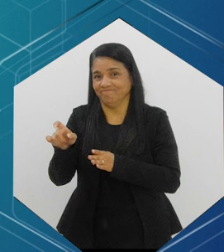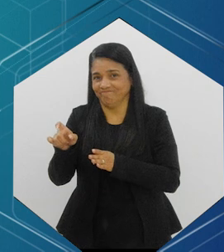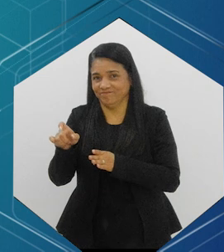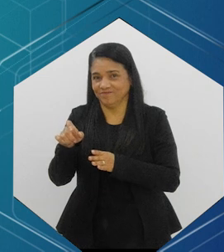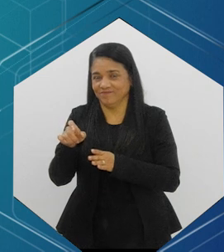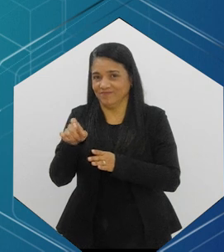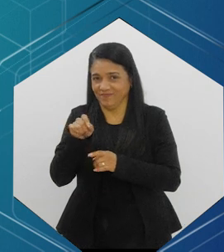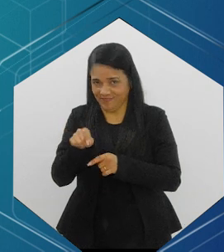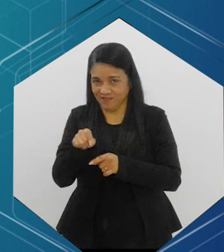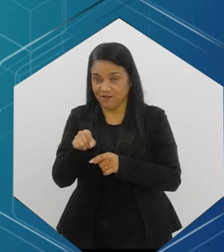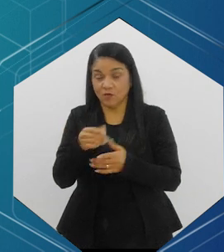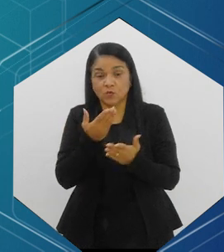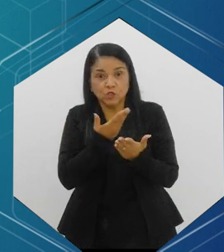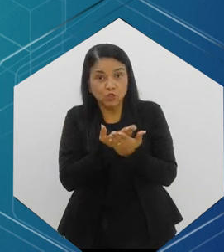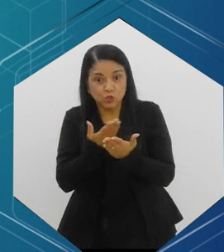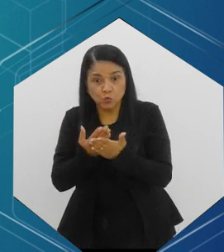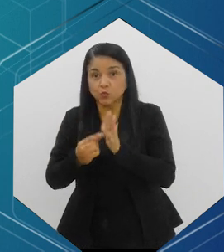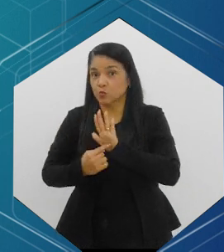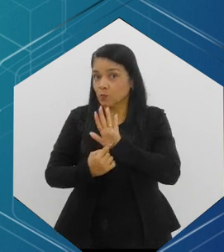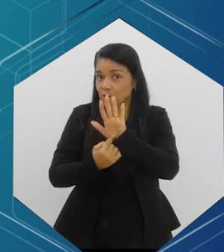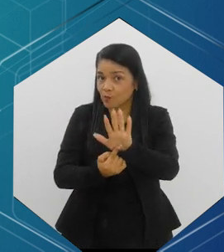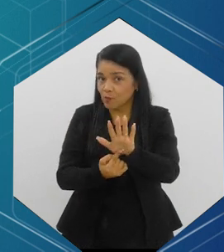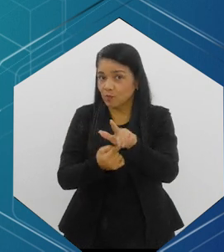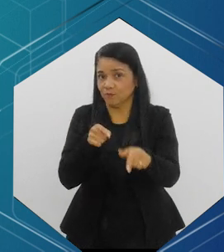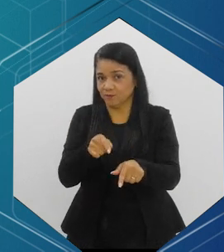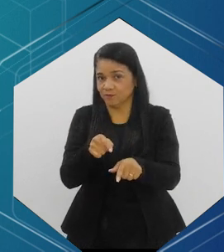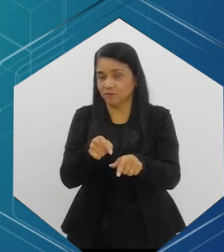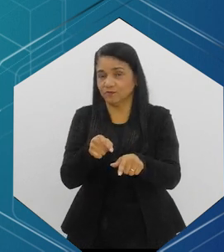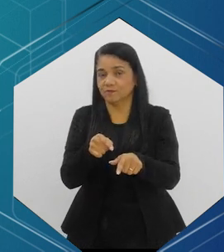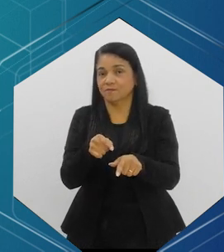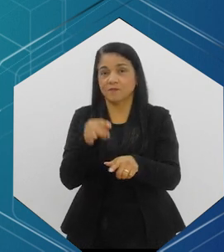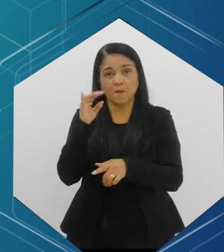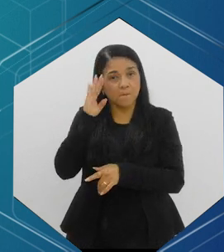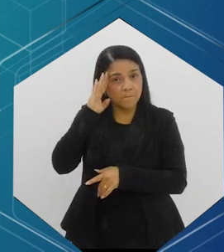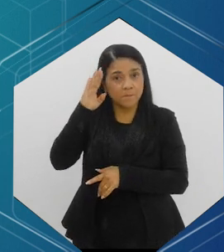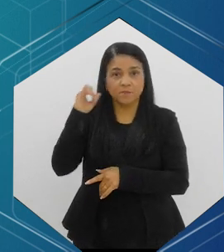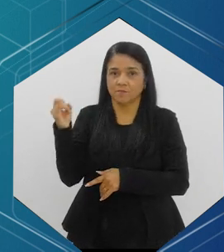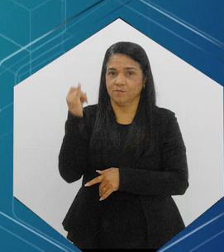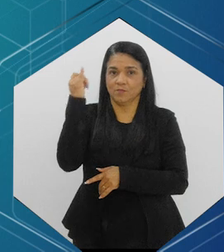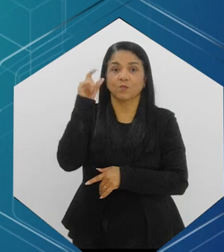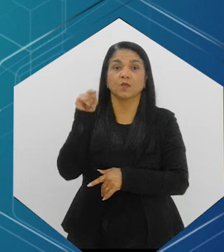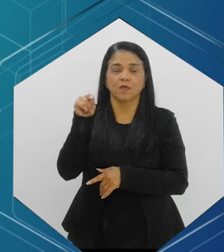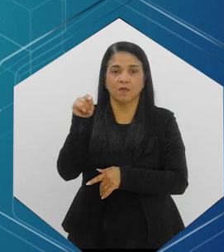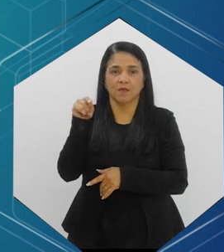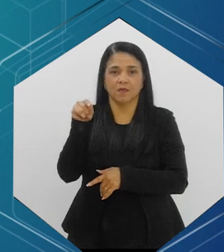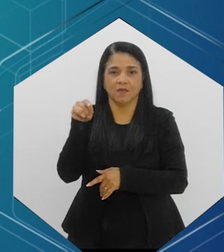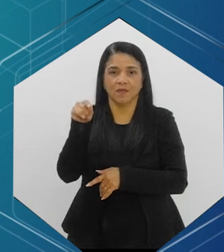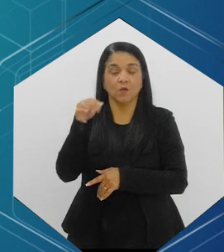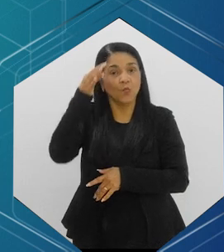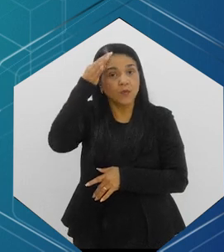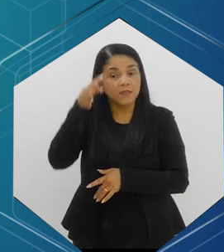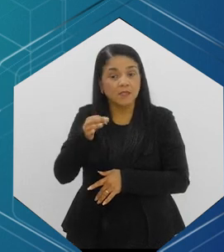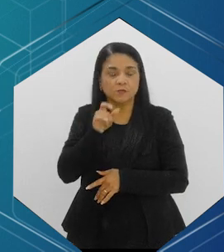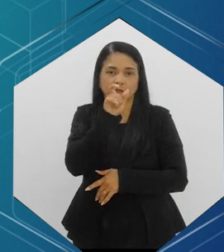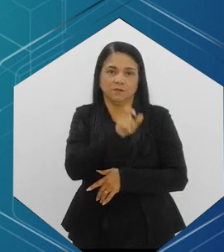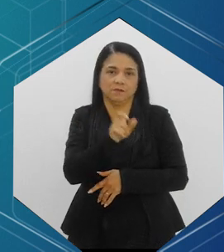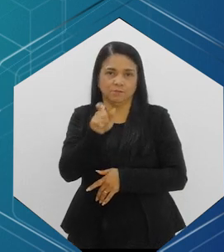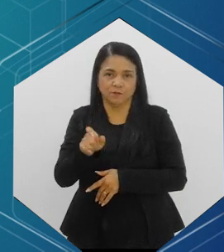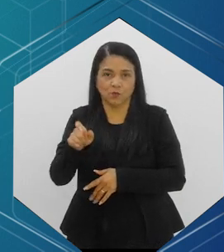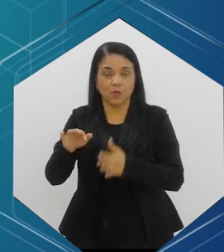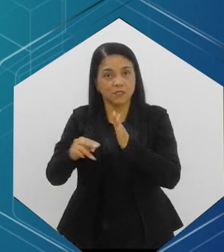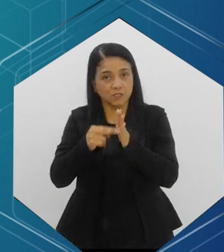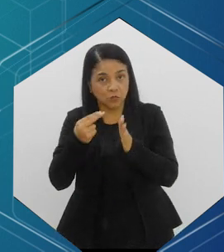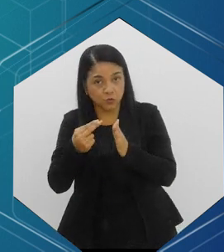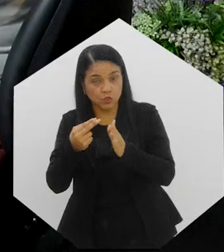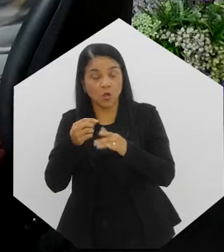uma boa adesão. Hoje os estudos eles já mostram que o grande fator benéfico é a adesão e o entendimento do